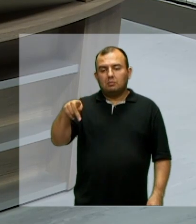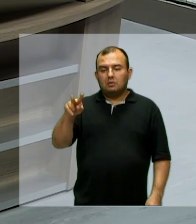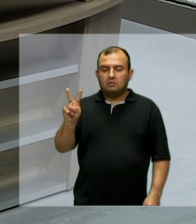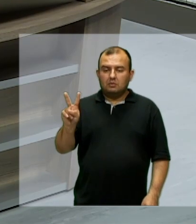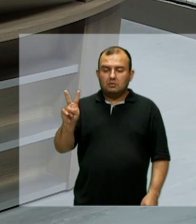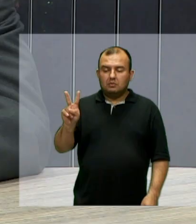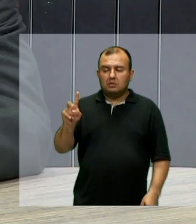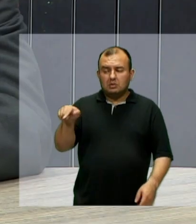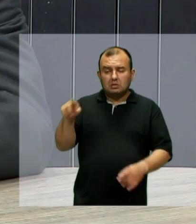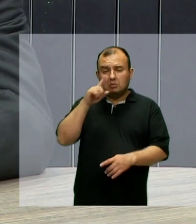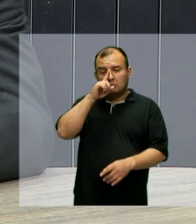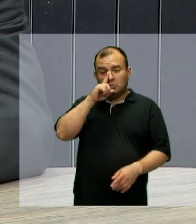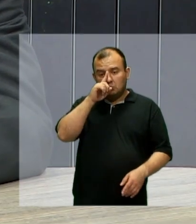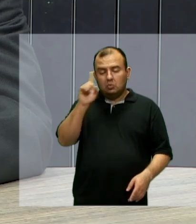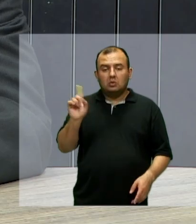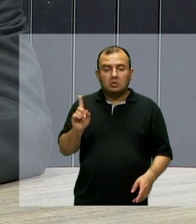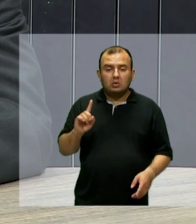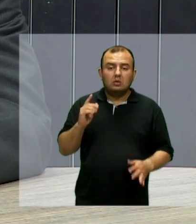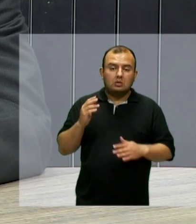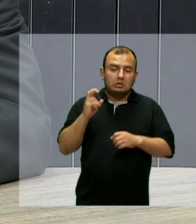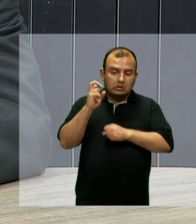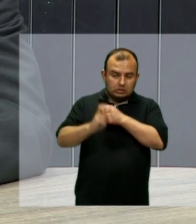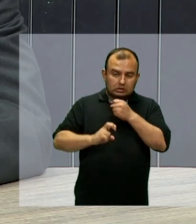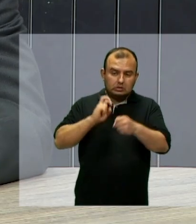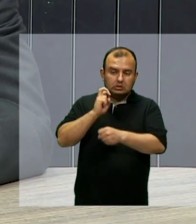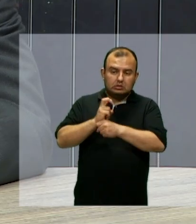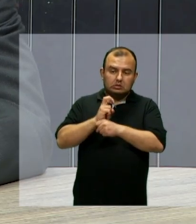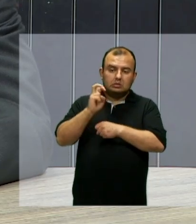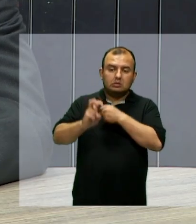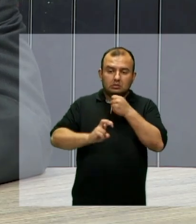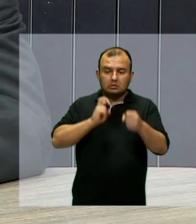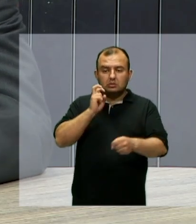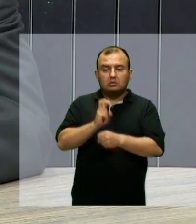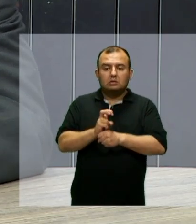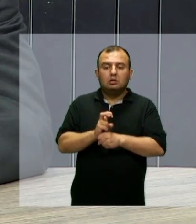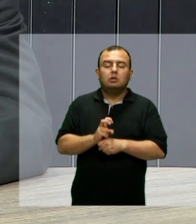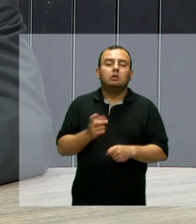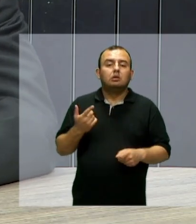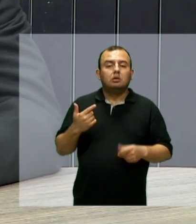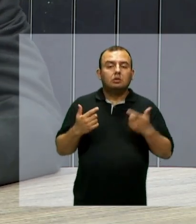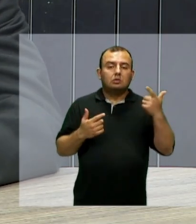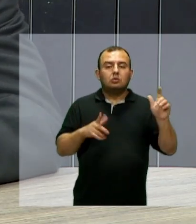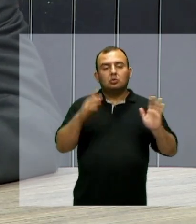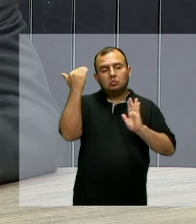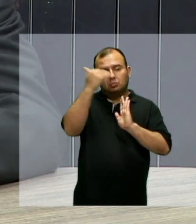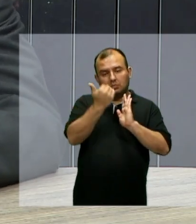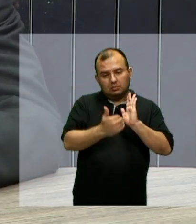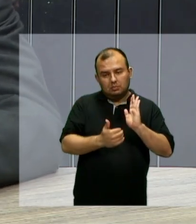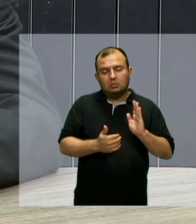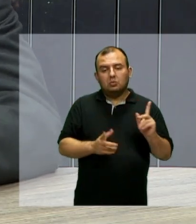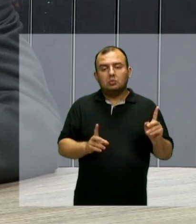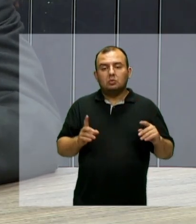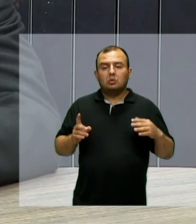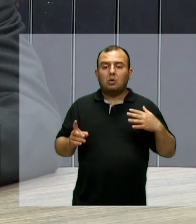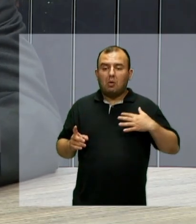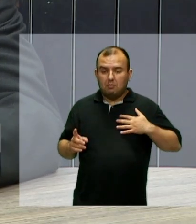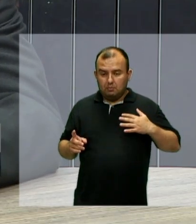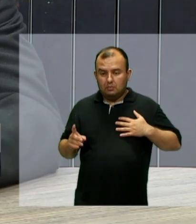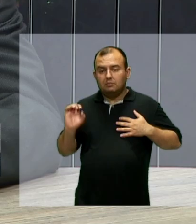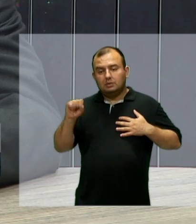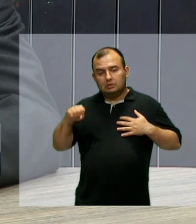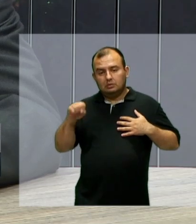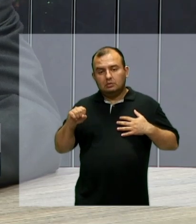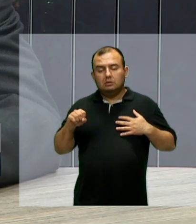HPV de alto risco, ela vai ser feita a cada 5 anos. Se não, aí outro protocolo. Com relação à mama, sim,